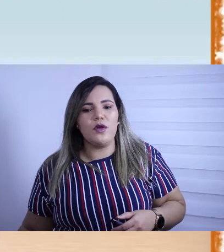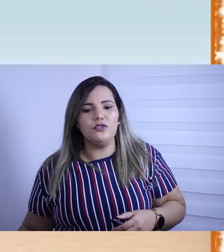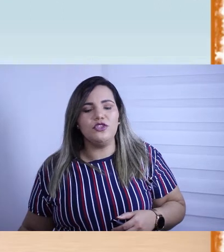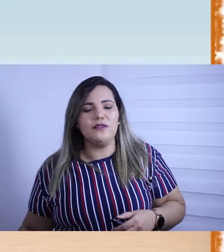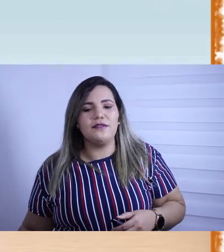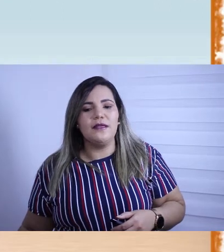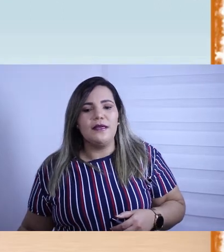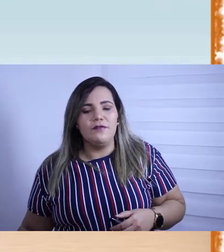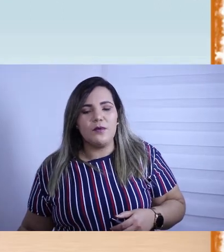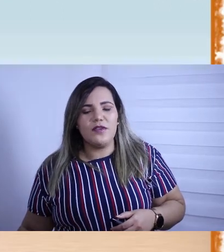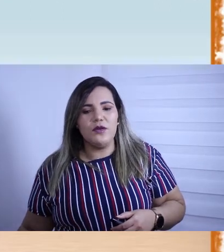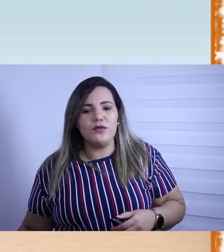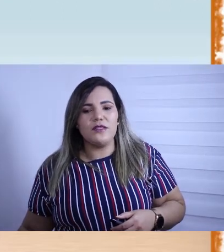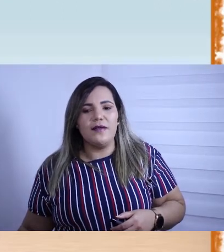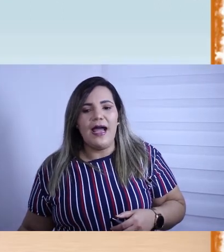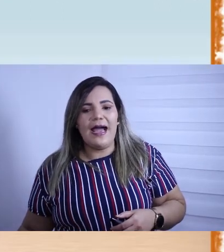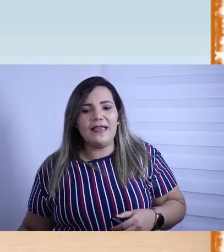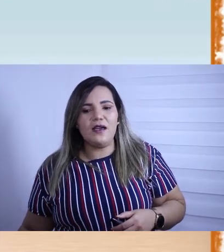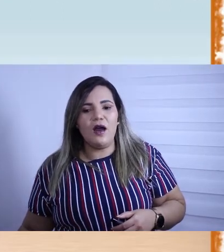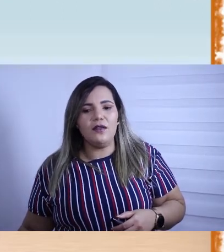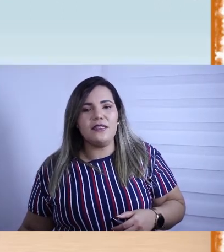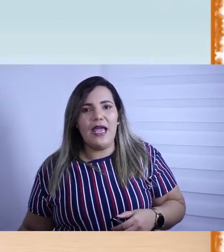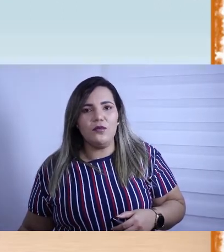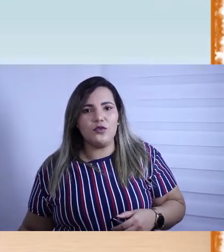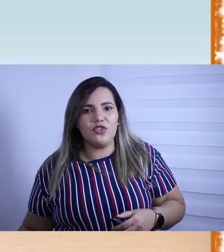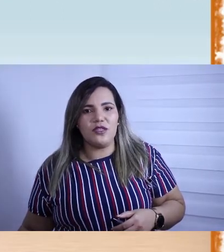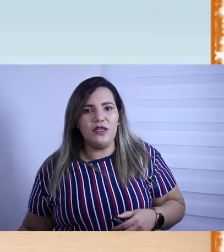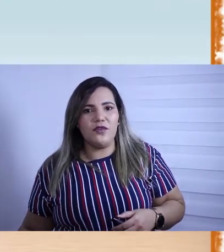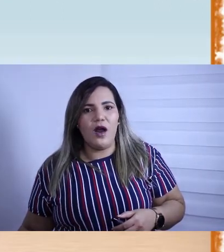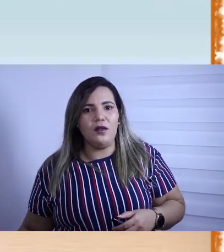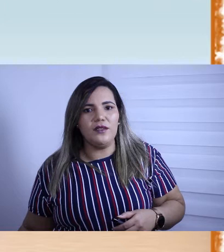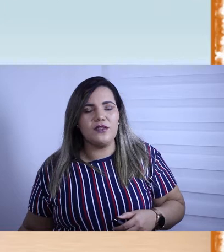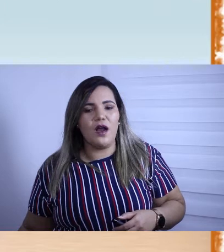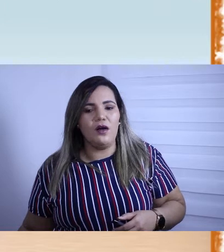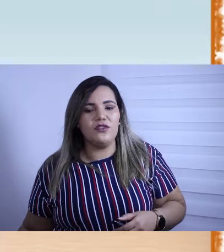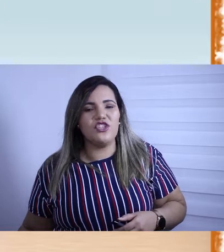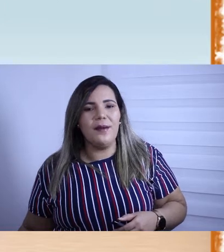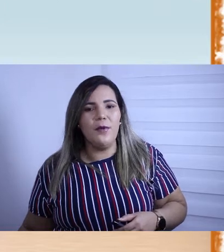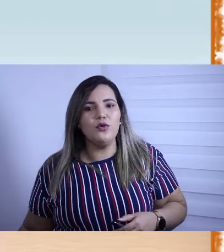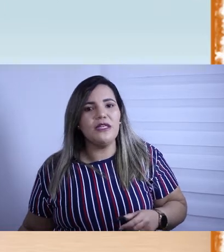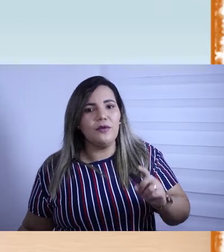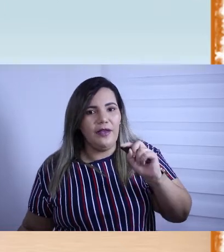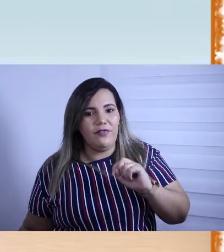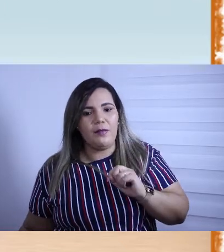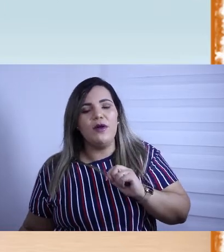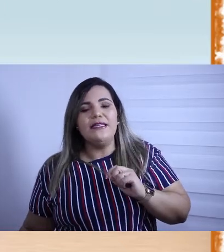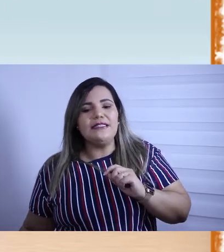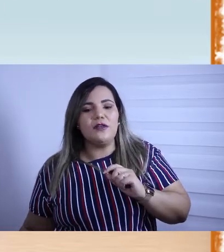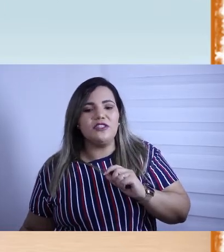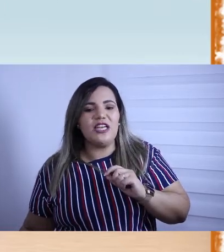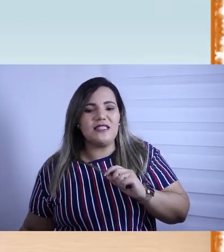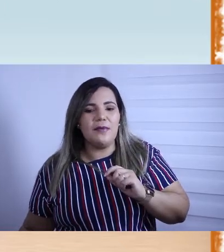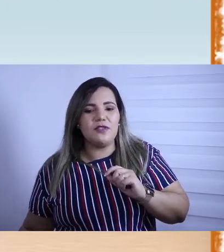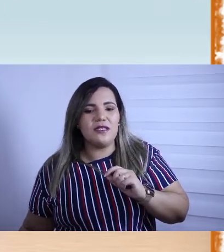ver russ qual dos dois vamos ver rose aqui colas é um substantivo cola de cold chamou não é